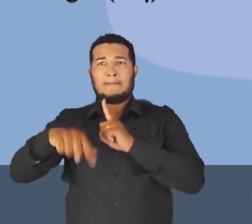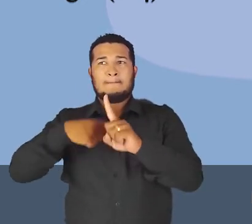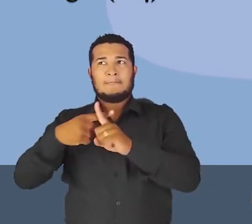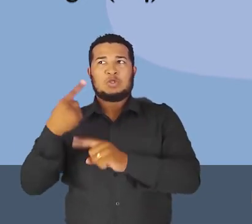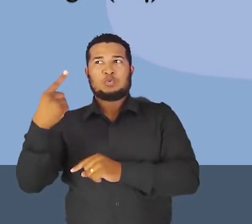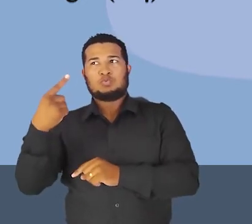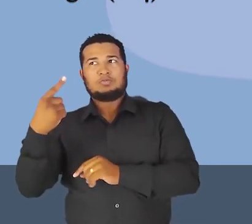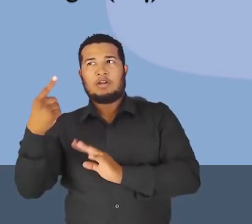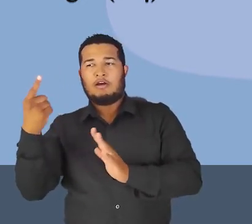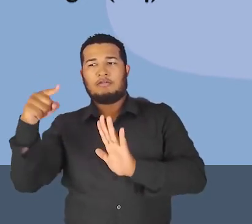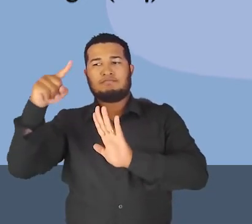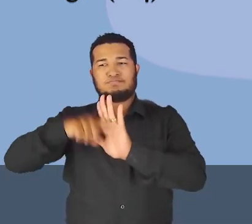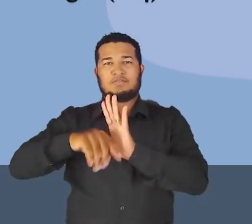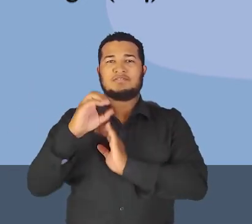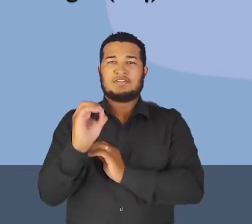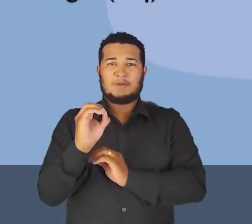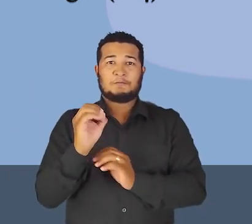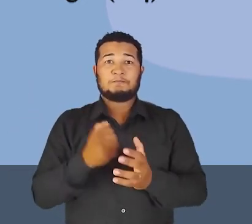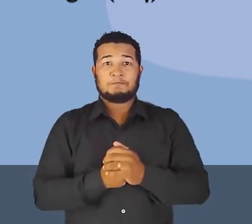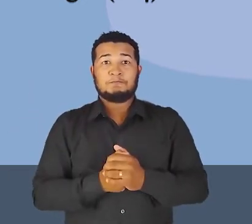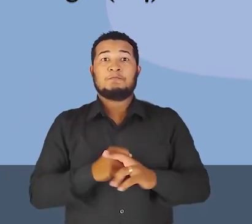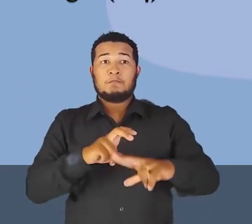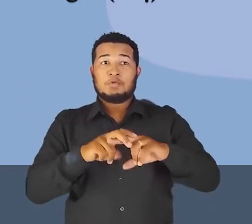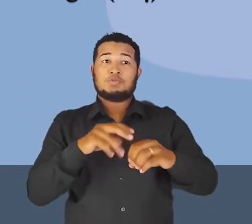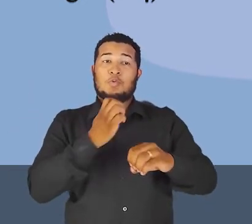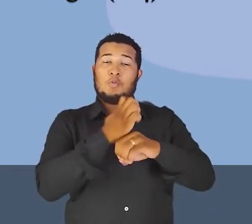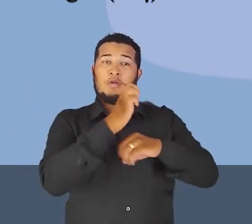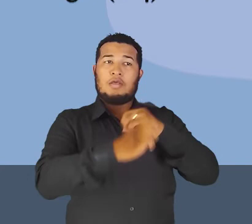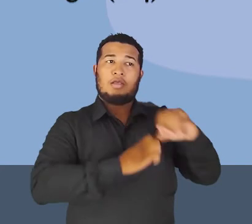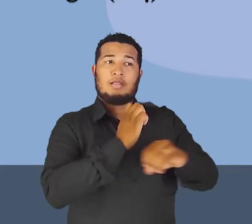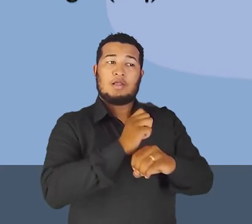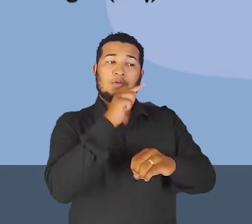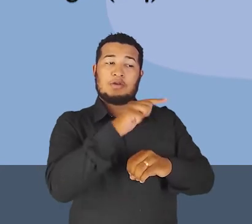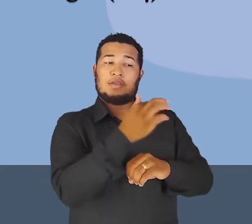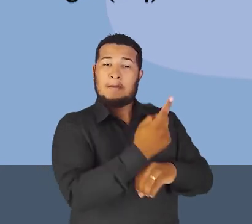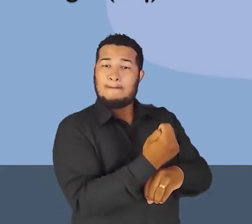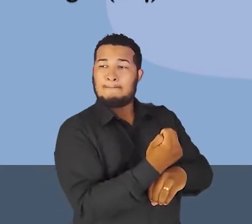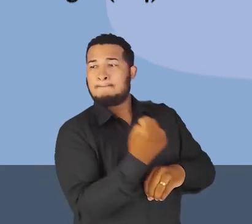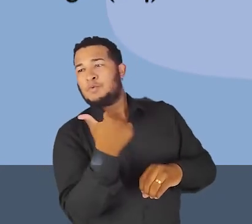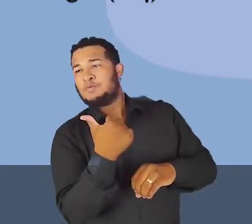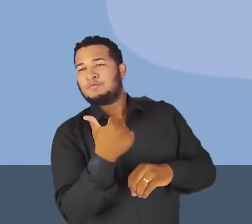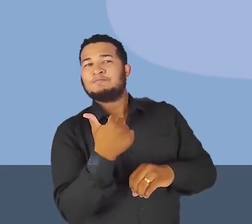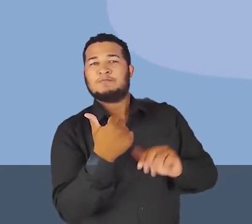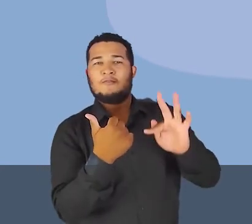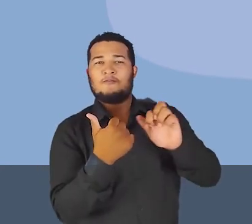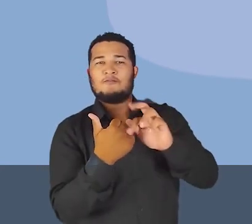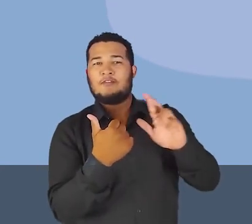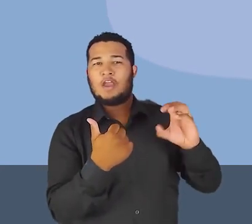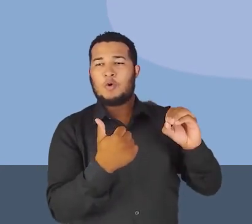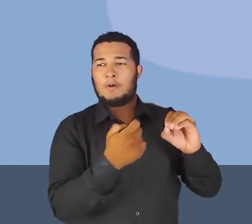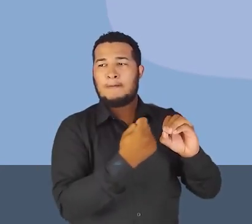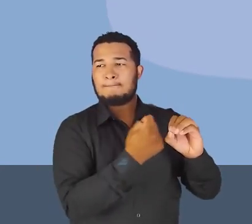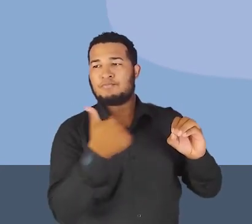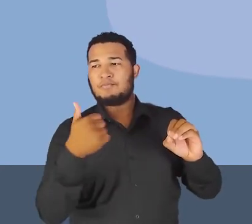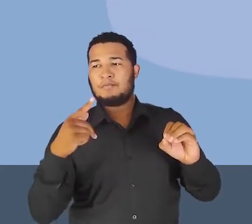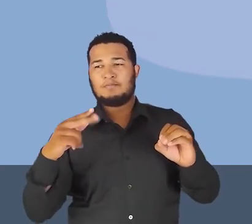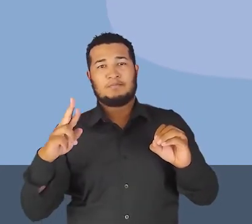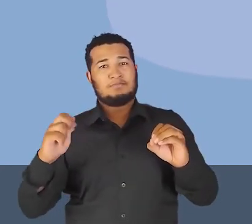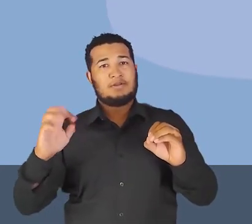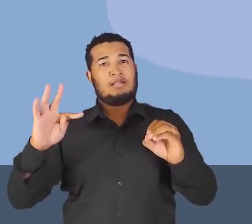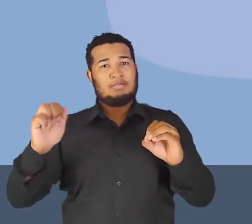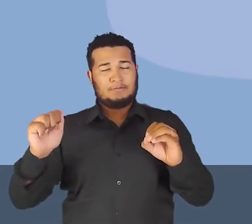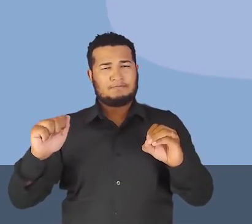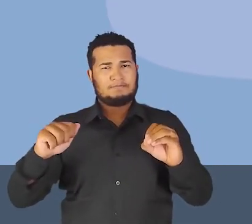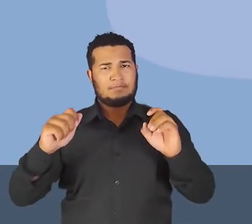prata 0. Então, o fluxo de elétrons vai de ferro para prata, assim como o desenho está mostrando. Então, é